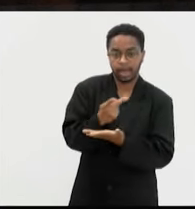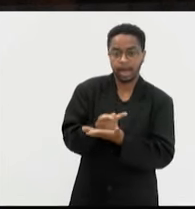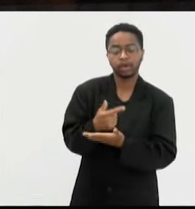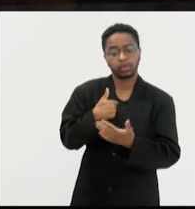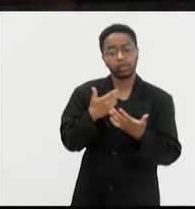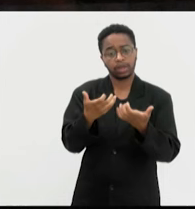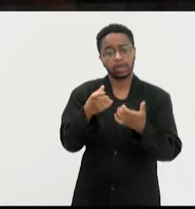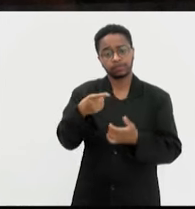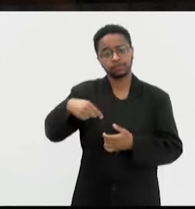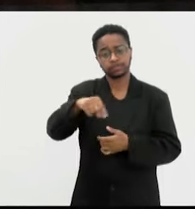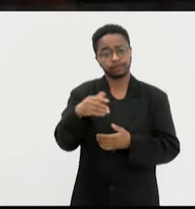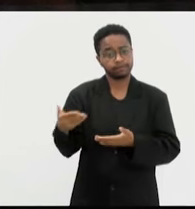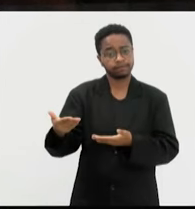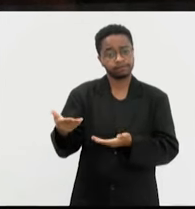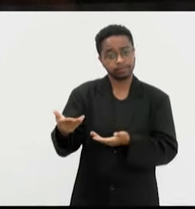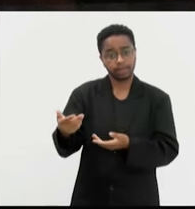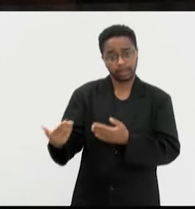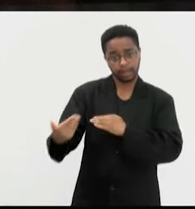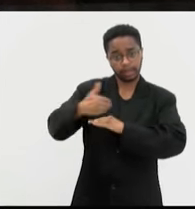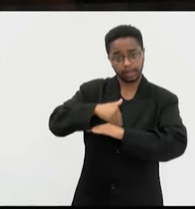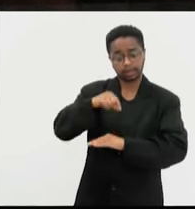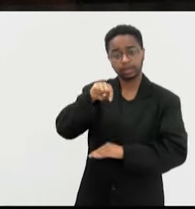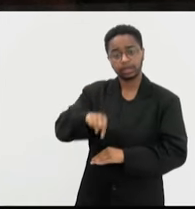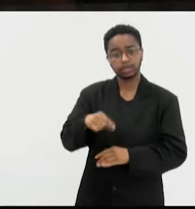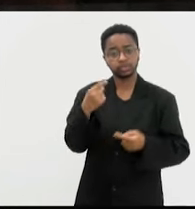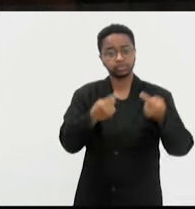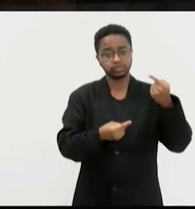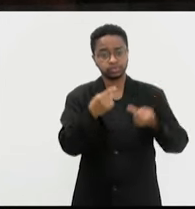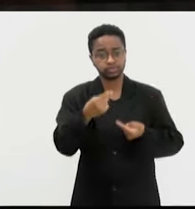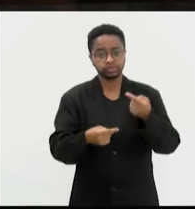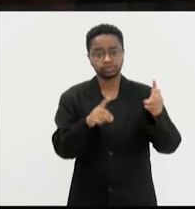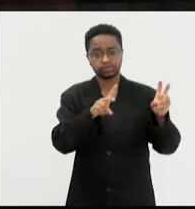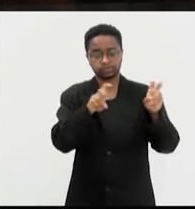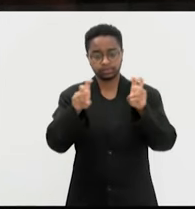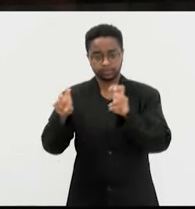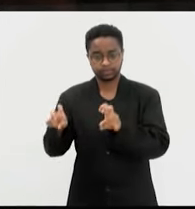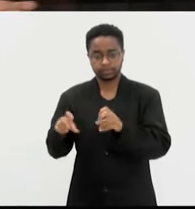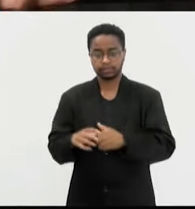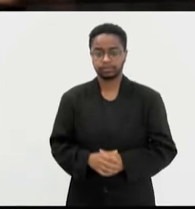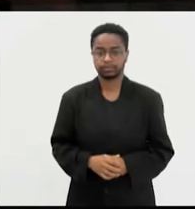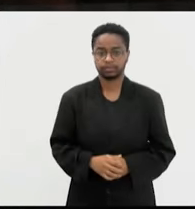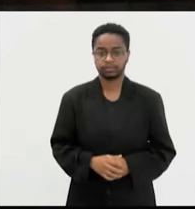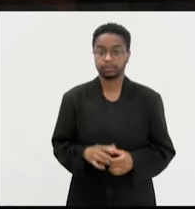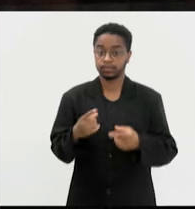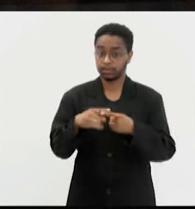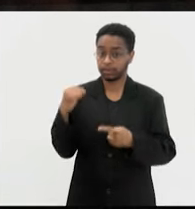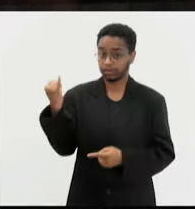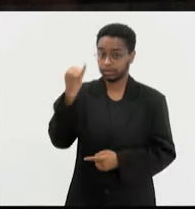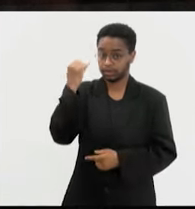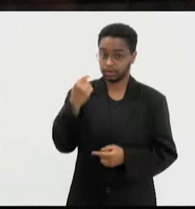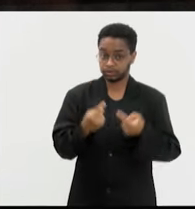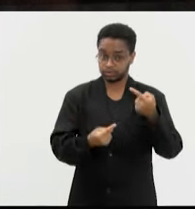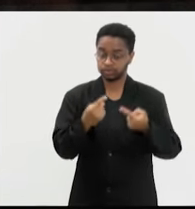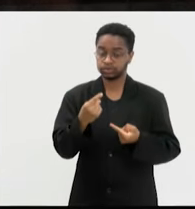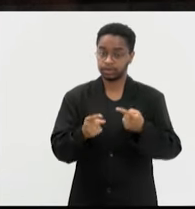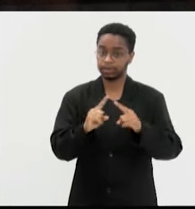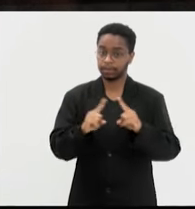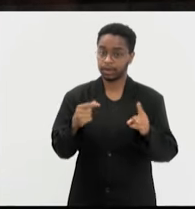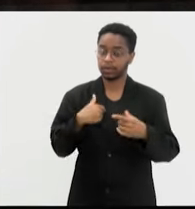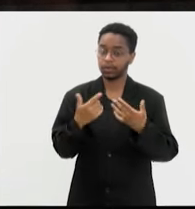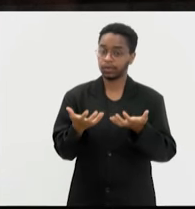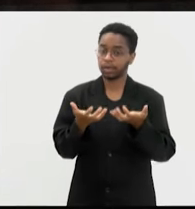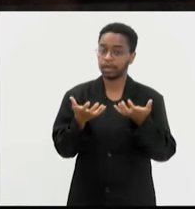no gabinete vamos discutir sobre ISO integralidade paridade é importante vamos discutir mas eu quero deixar